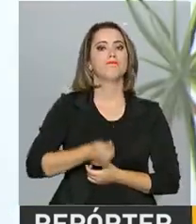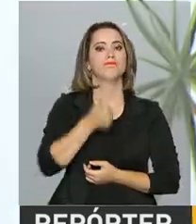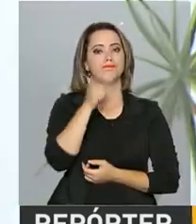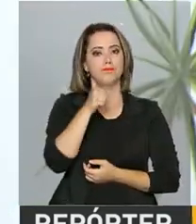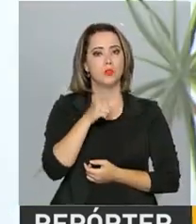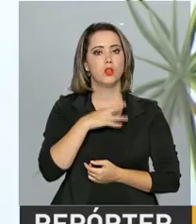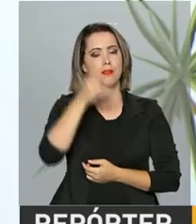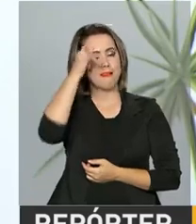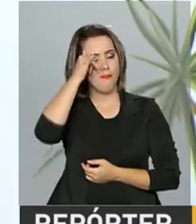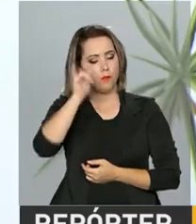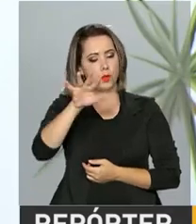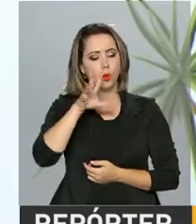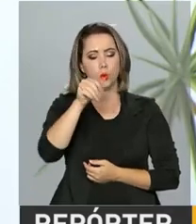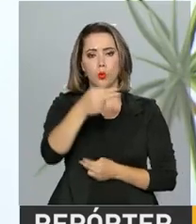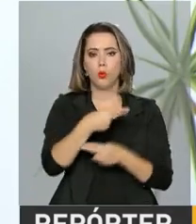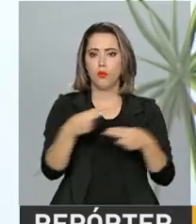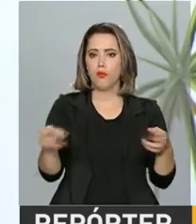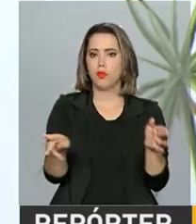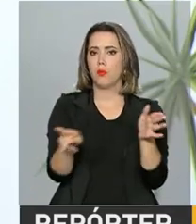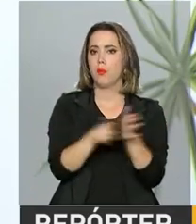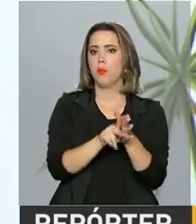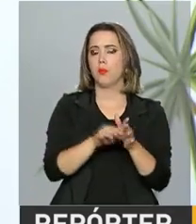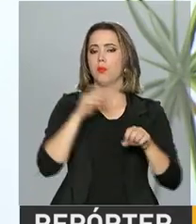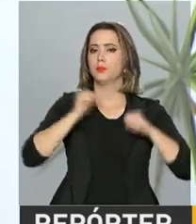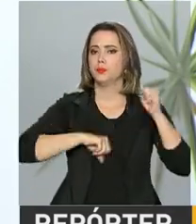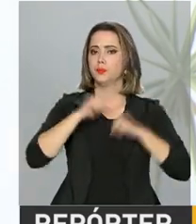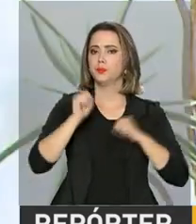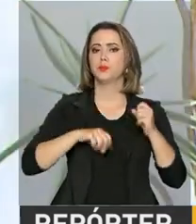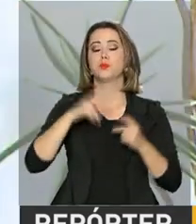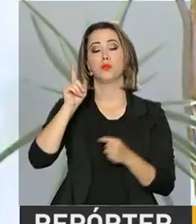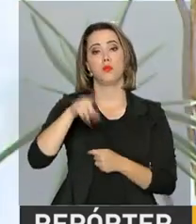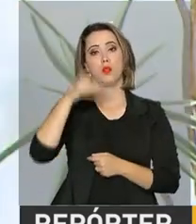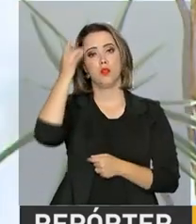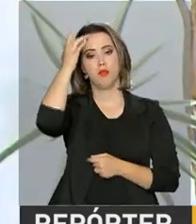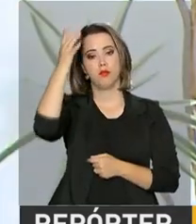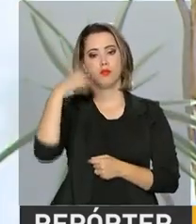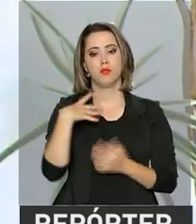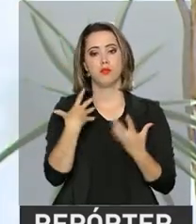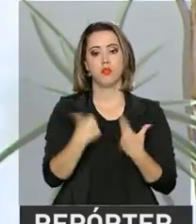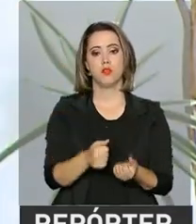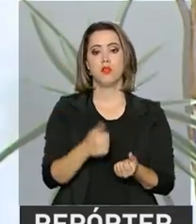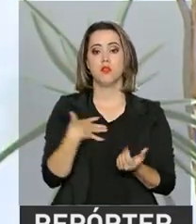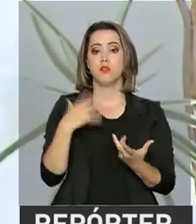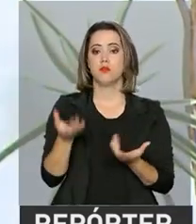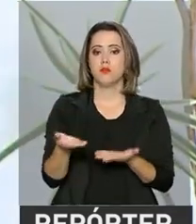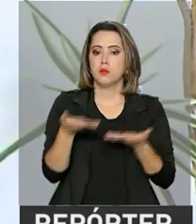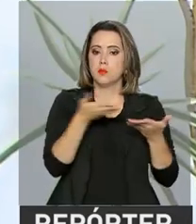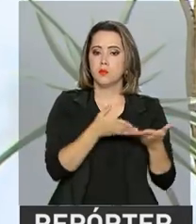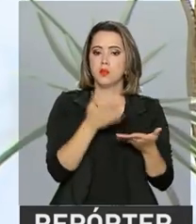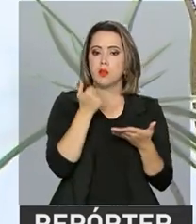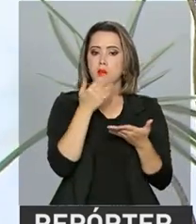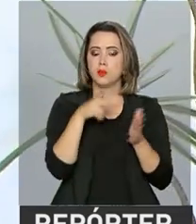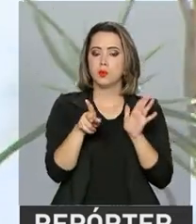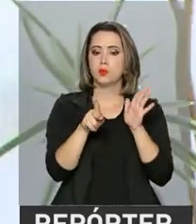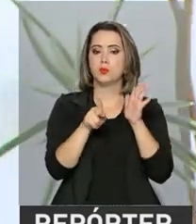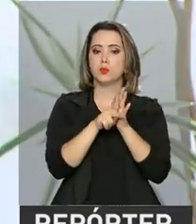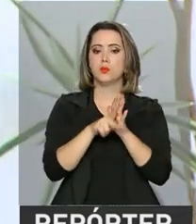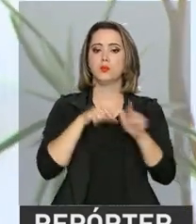que é industrializado. E assim, é fácil. Vamos levar os alimentos para o trabalho,